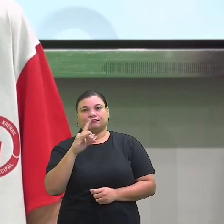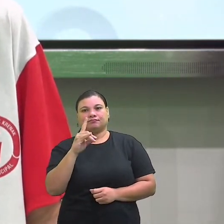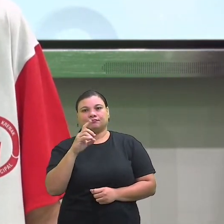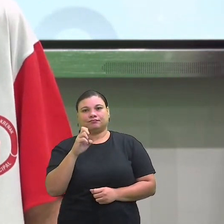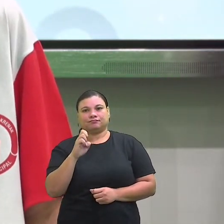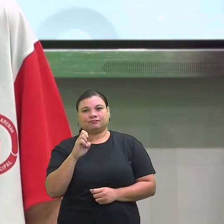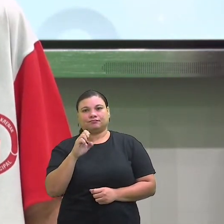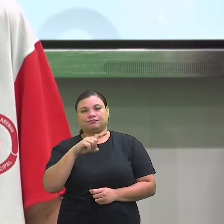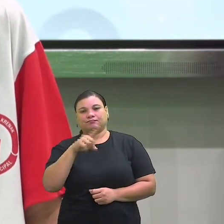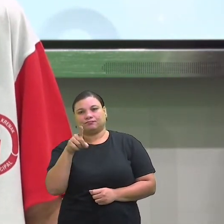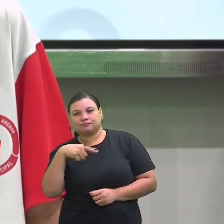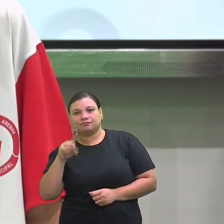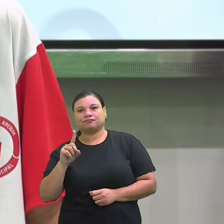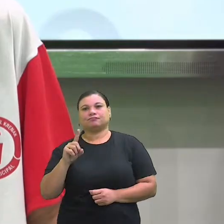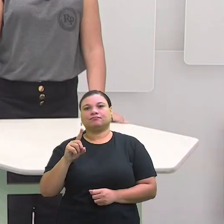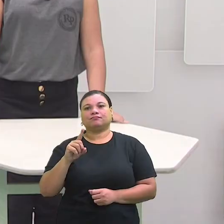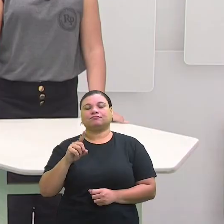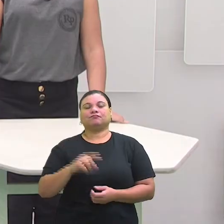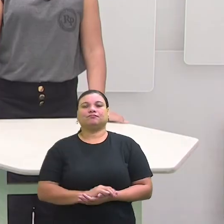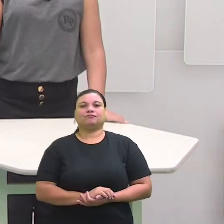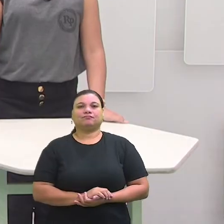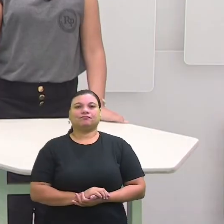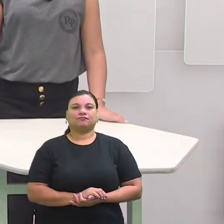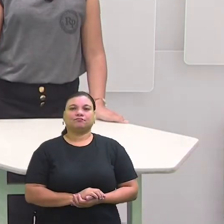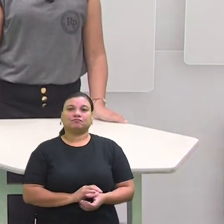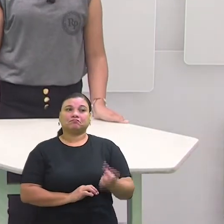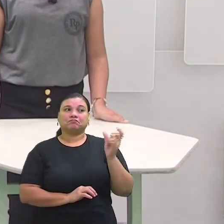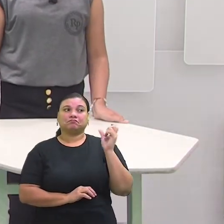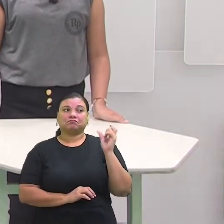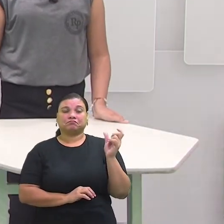R-A-P-I-D-Z. Rapidez.